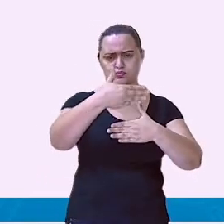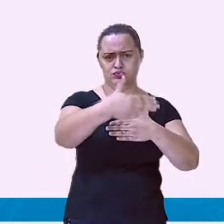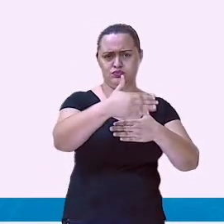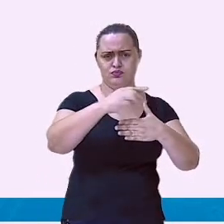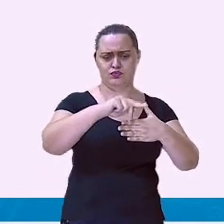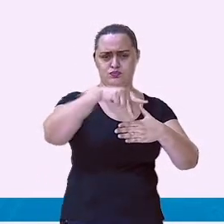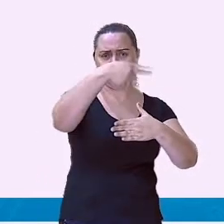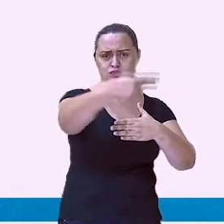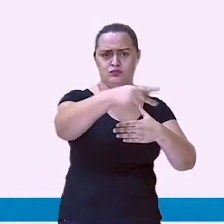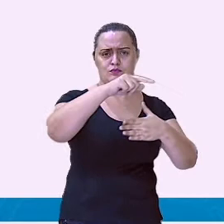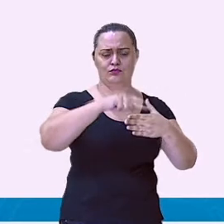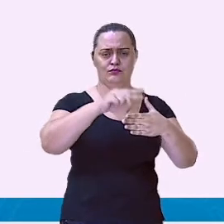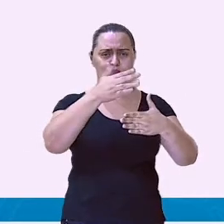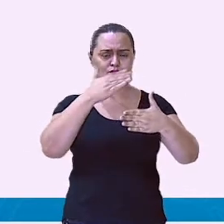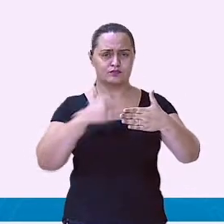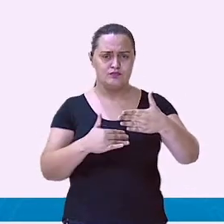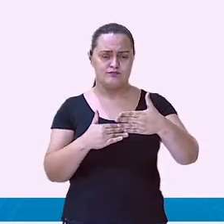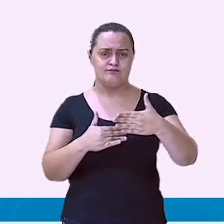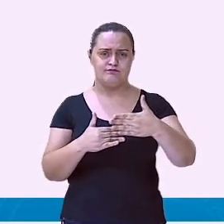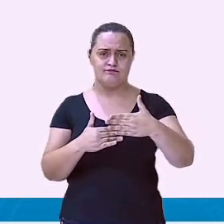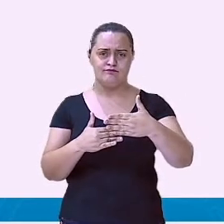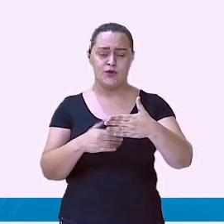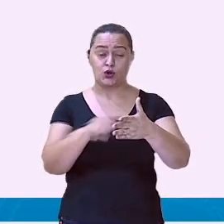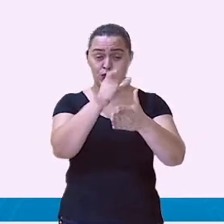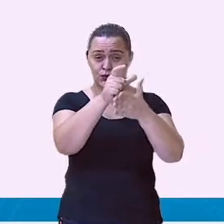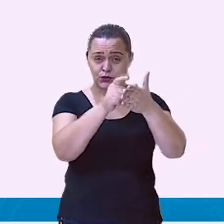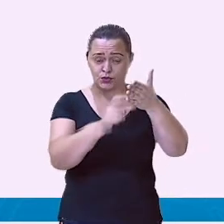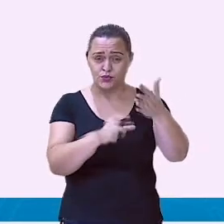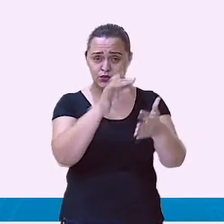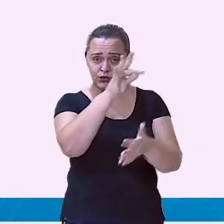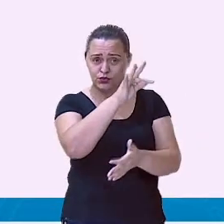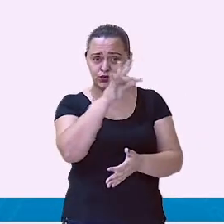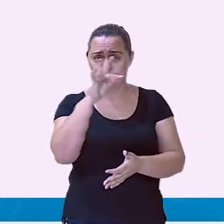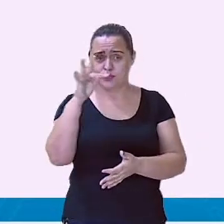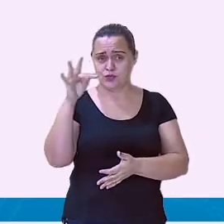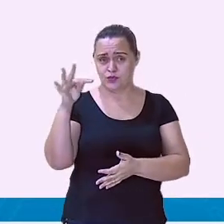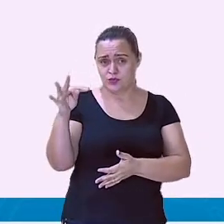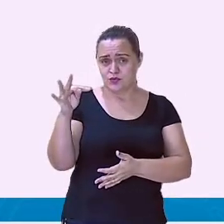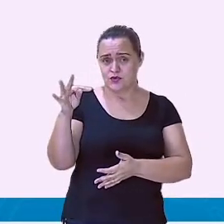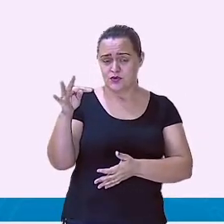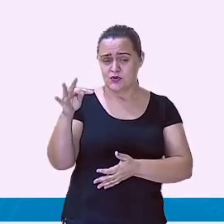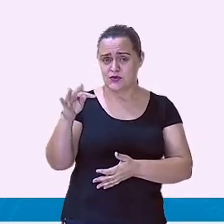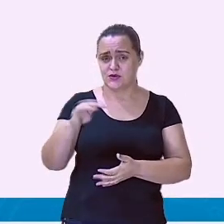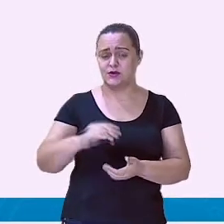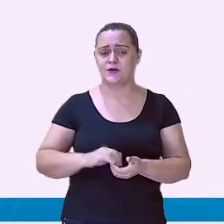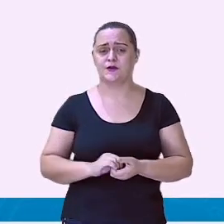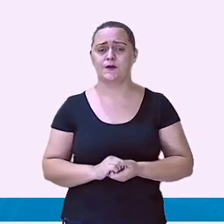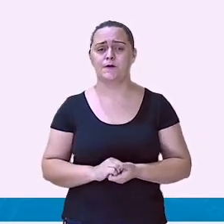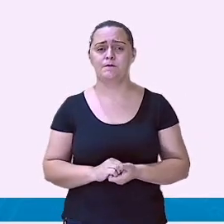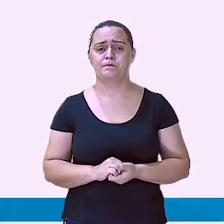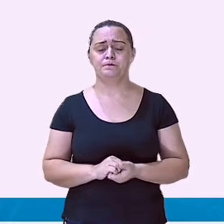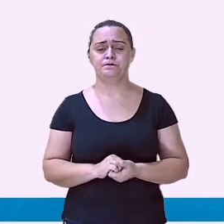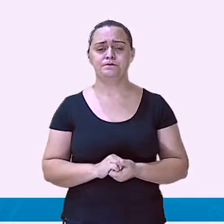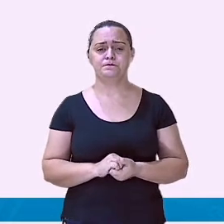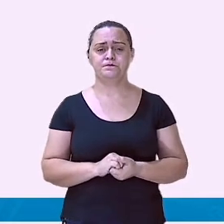Durante o longo período colonial brasileiro, que durou de 1500 até